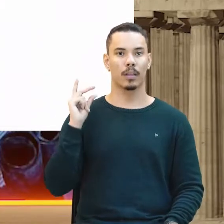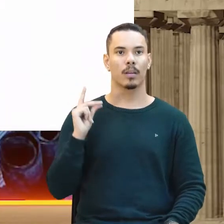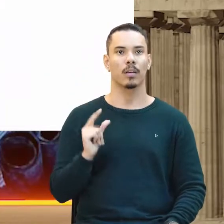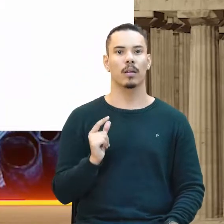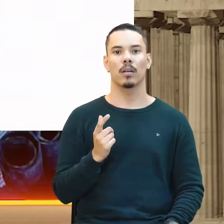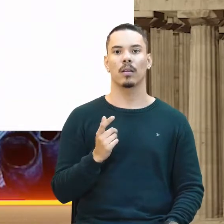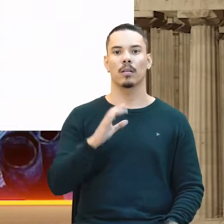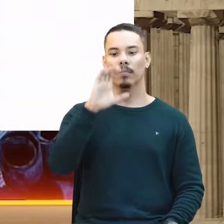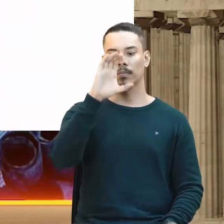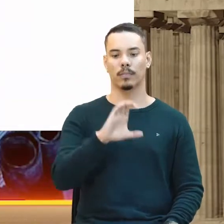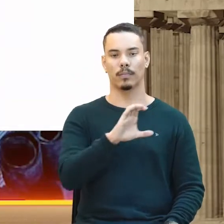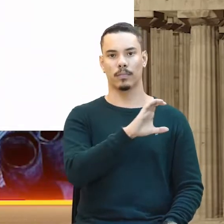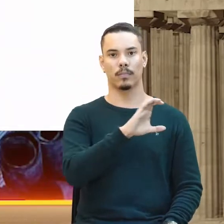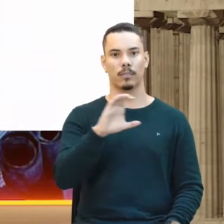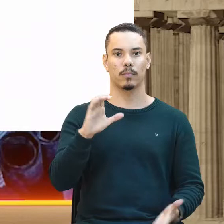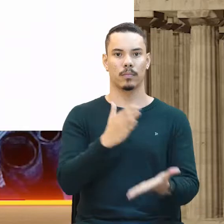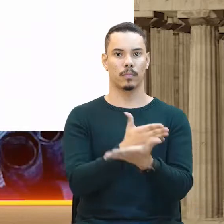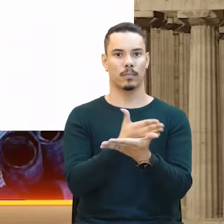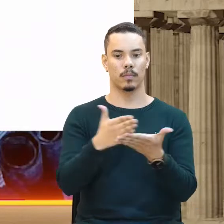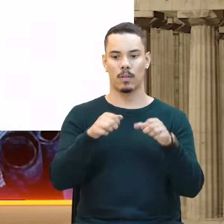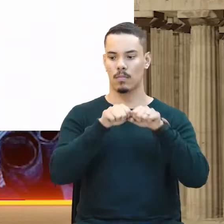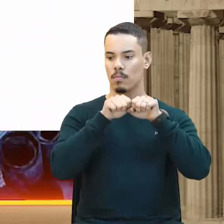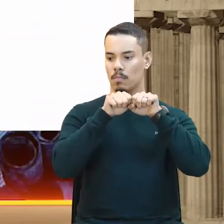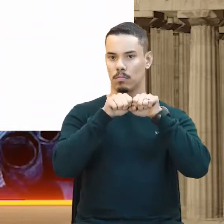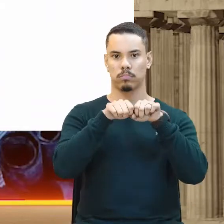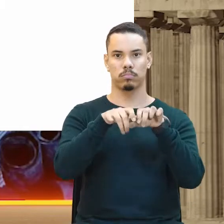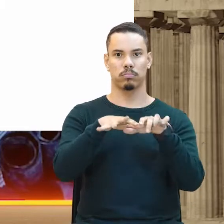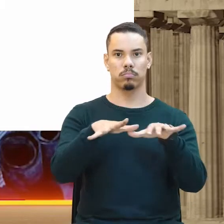cristianismo começa a se espalhar pelo mundo,